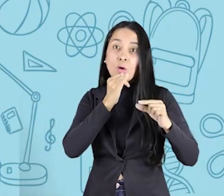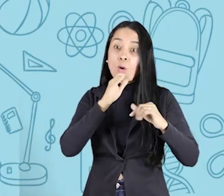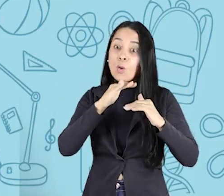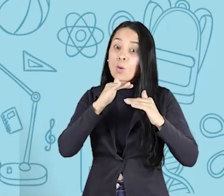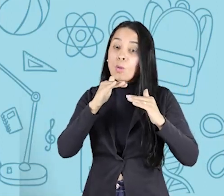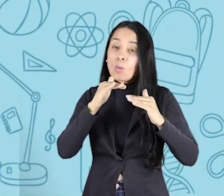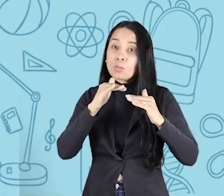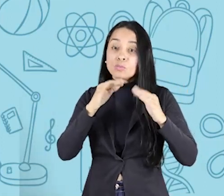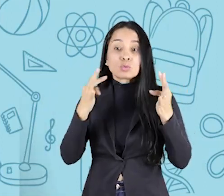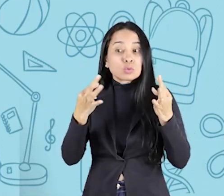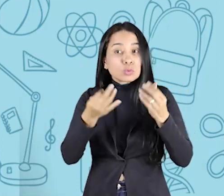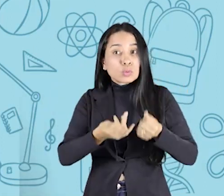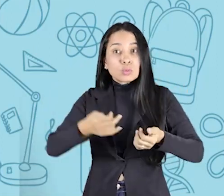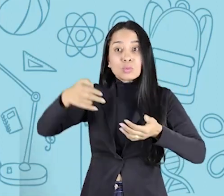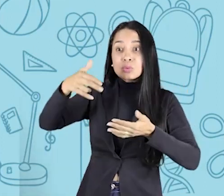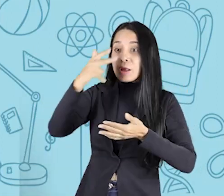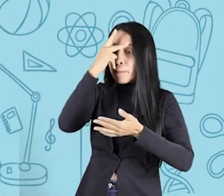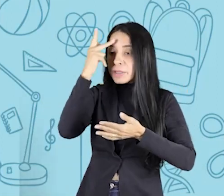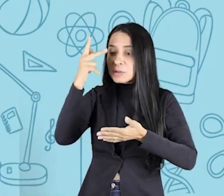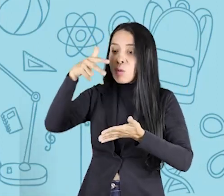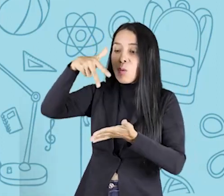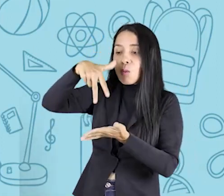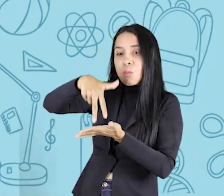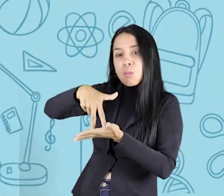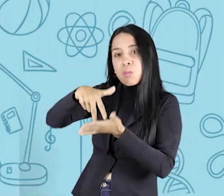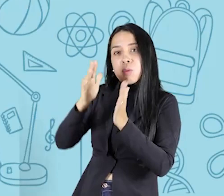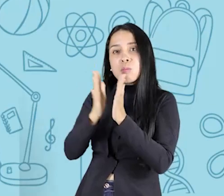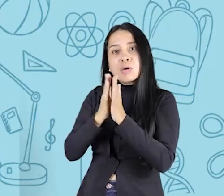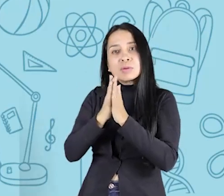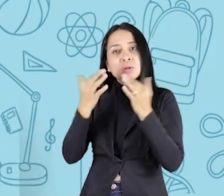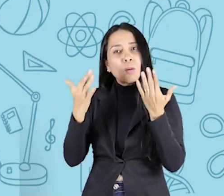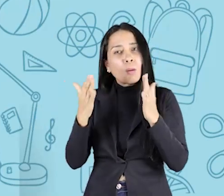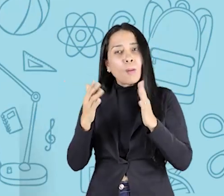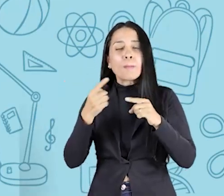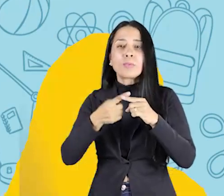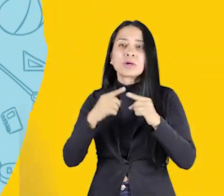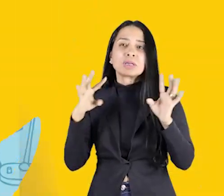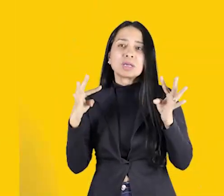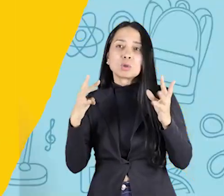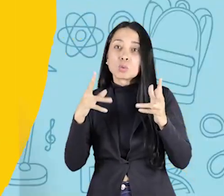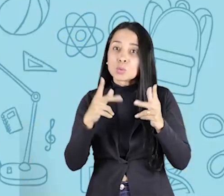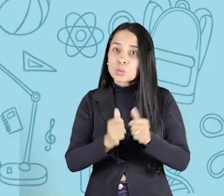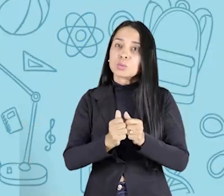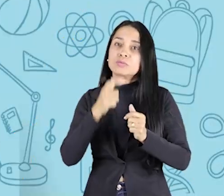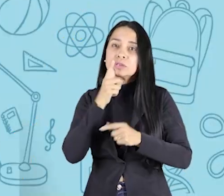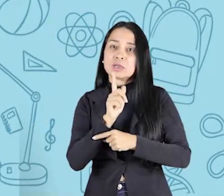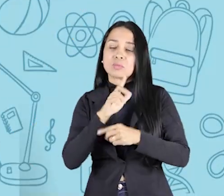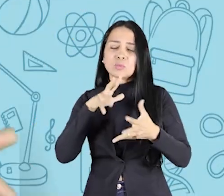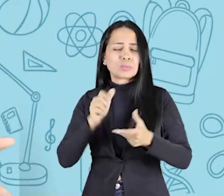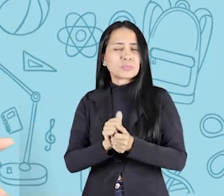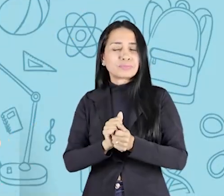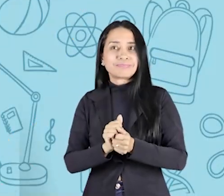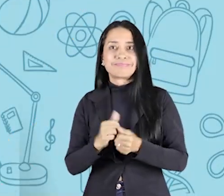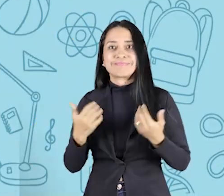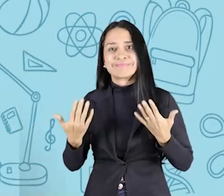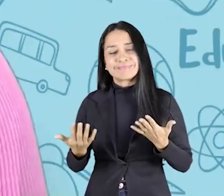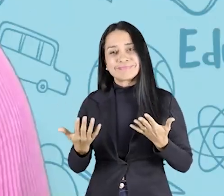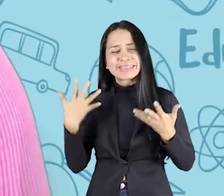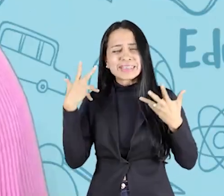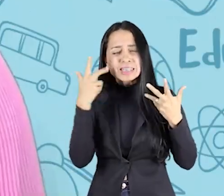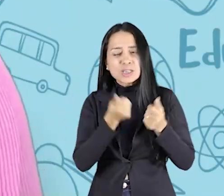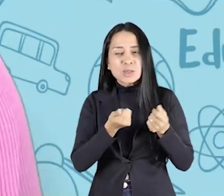de pé pelo menos uma vez na vida, porque todos nós vencemos no mundo. Aung Fuon. Que lindo! Parabéns pelo